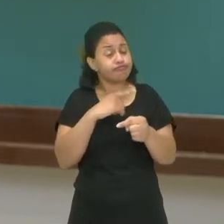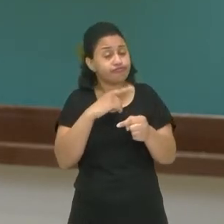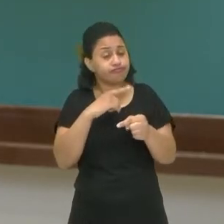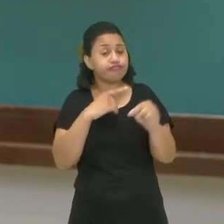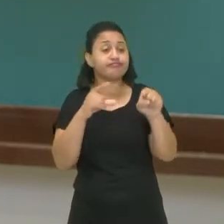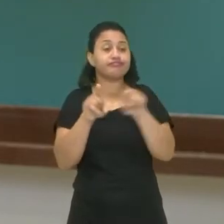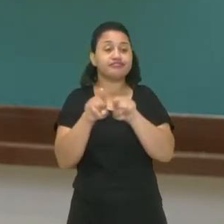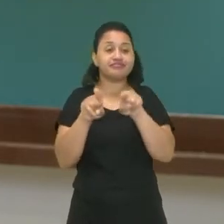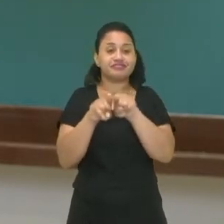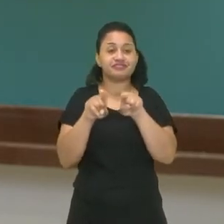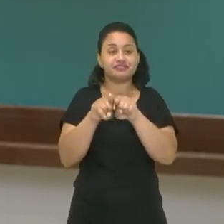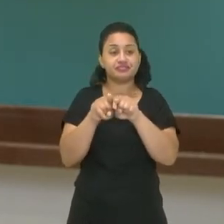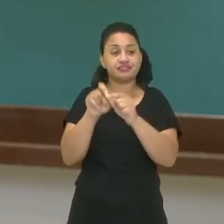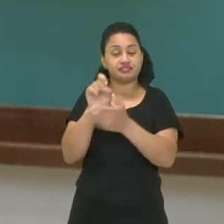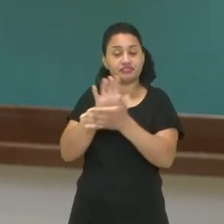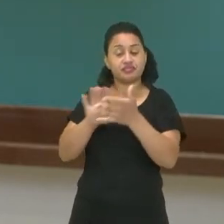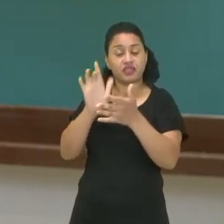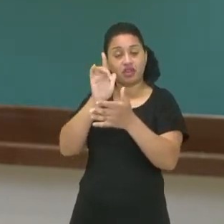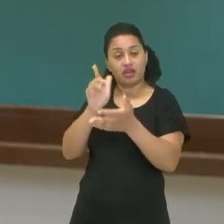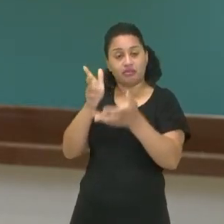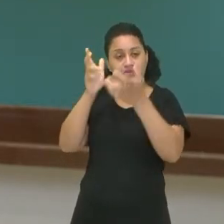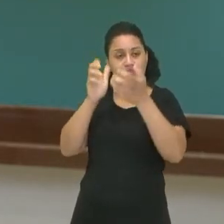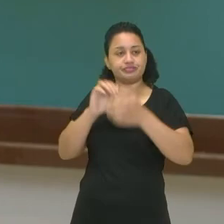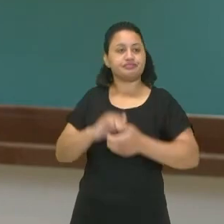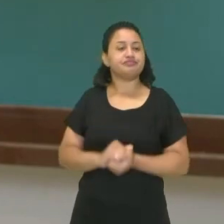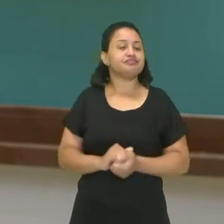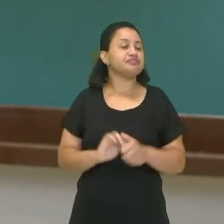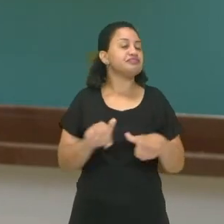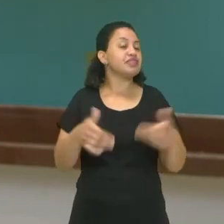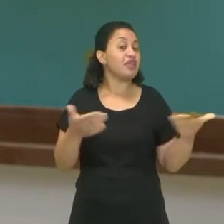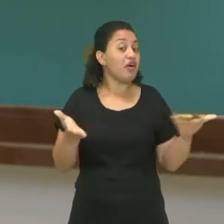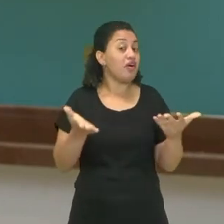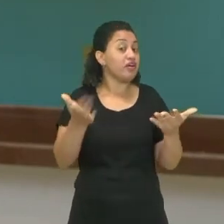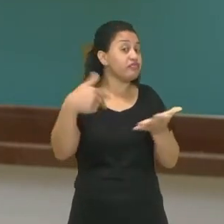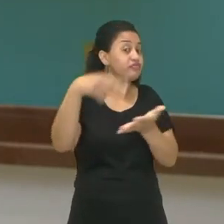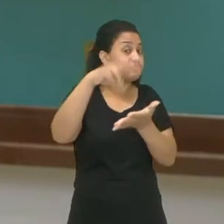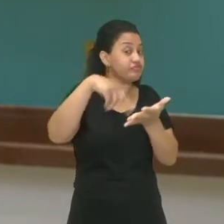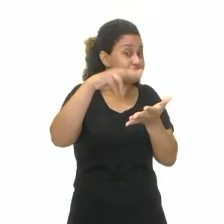madura. E a imagem da centaura. Vamos ler o poema.